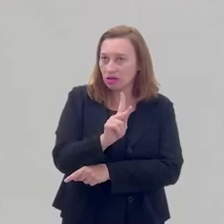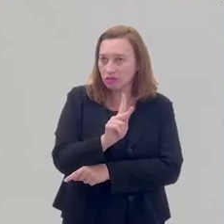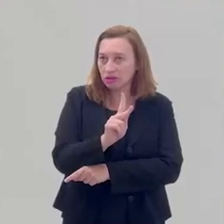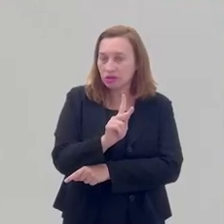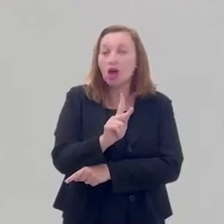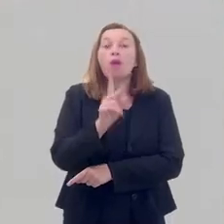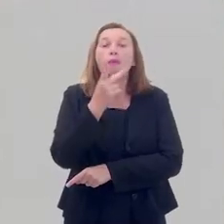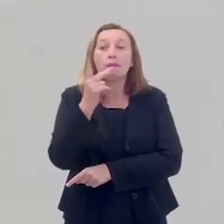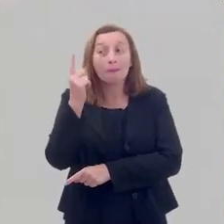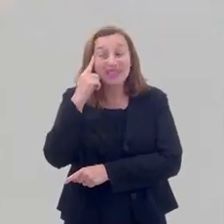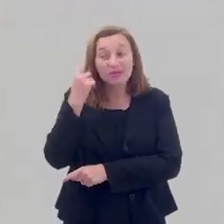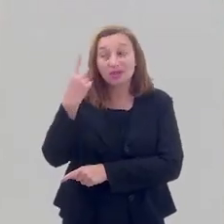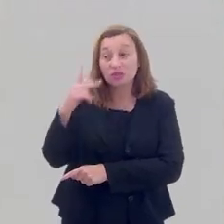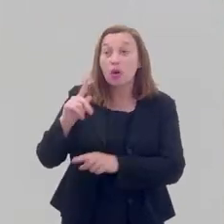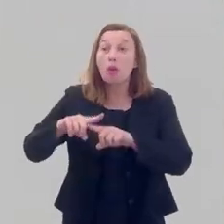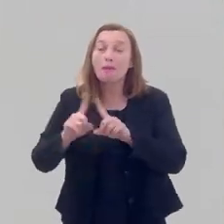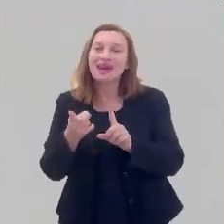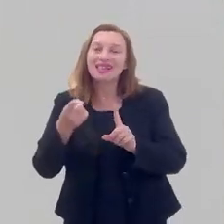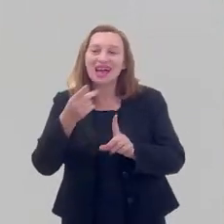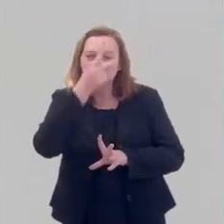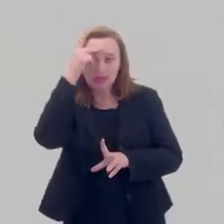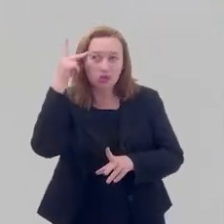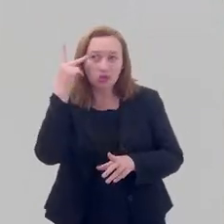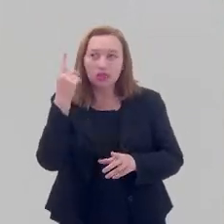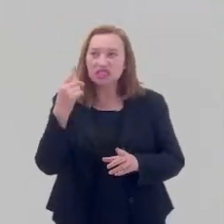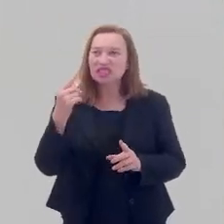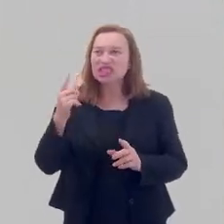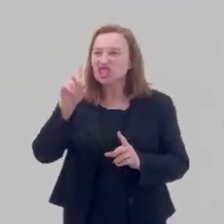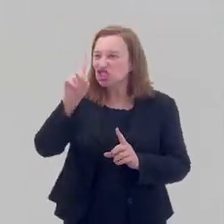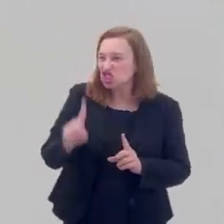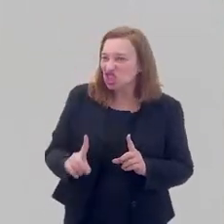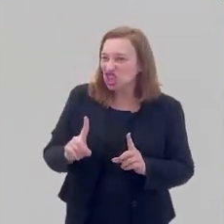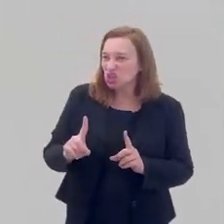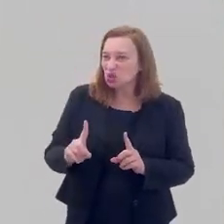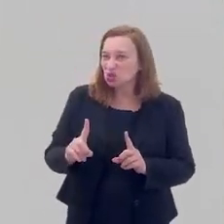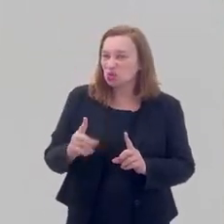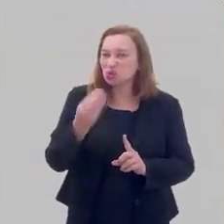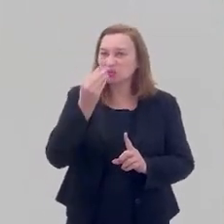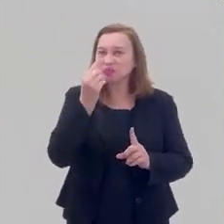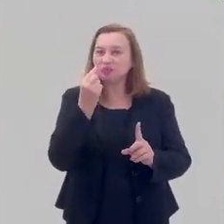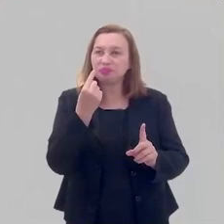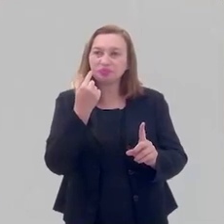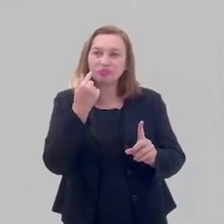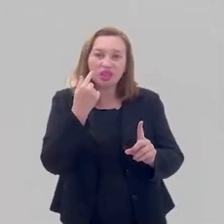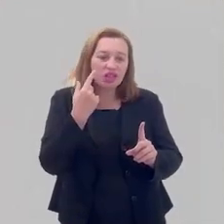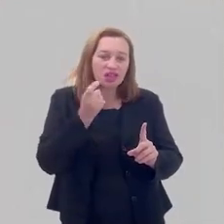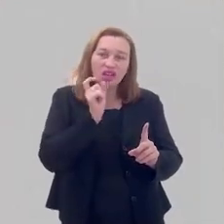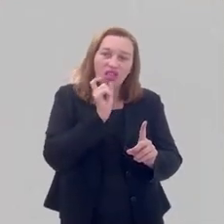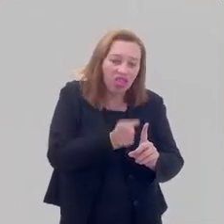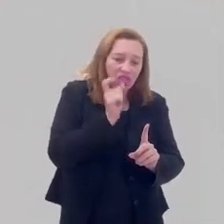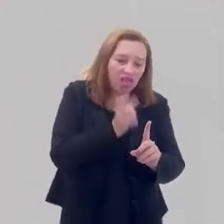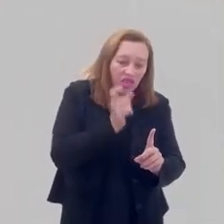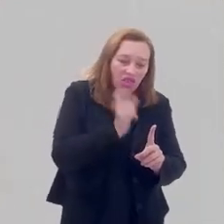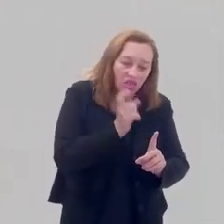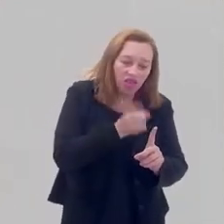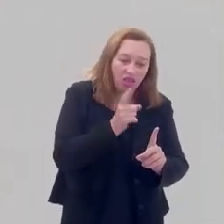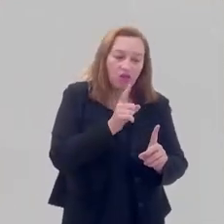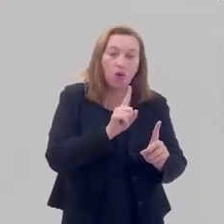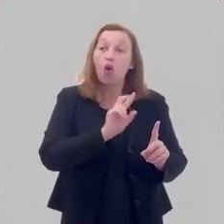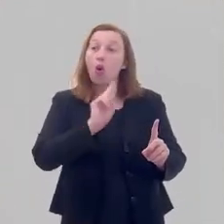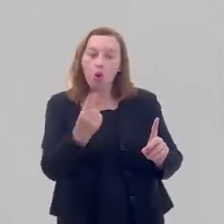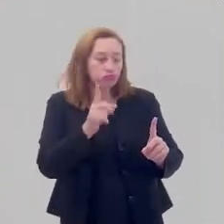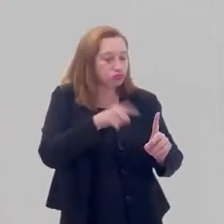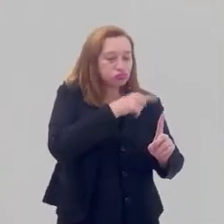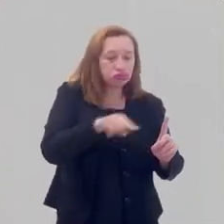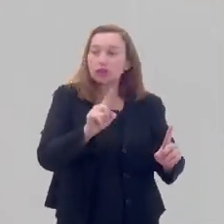total é o seu pensamento mais as pessoas não têm o direito de agredir de xingar de excluir eu acho que